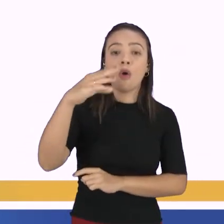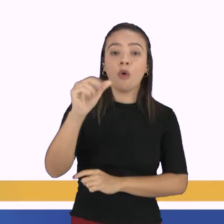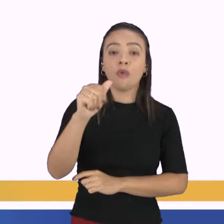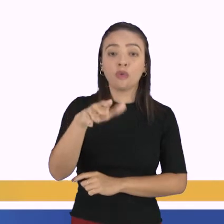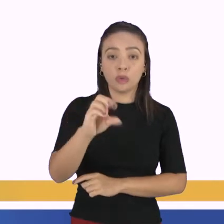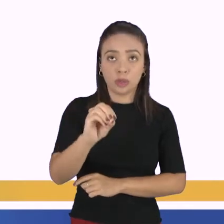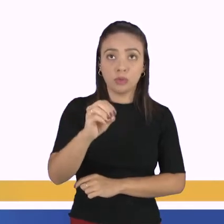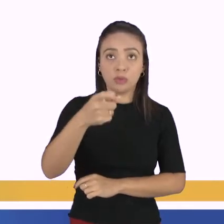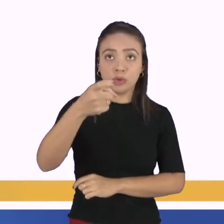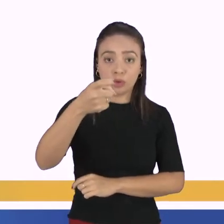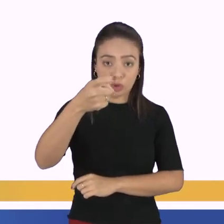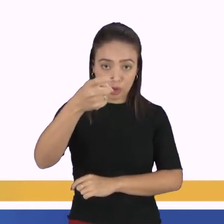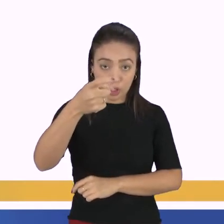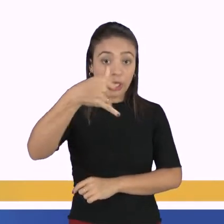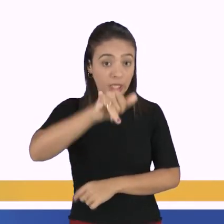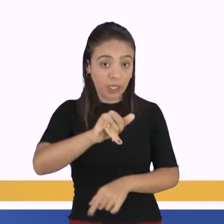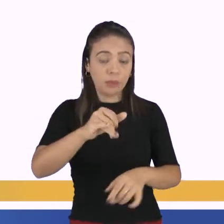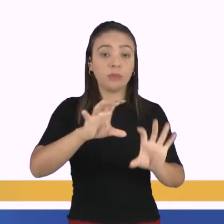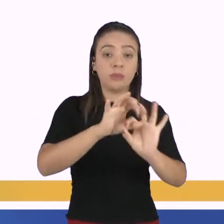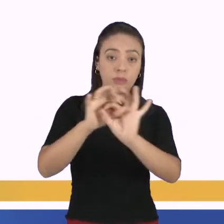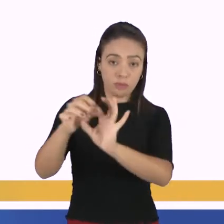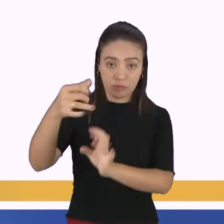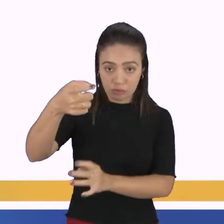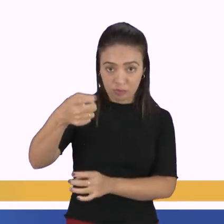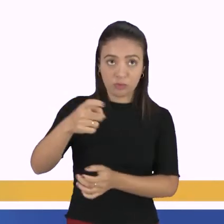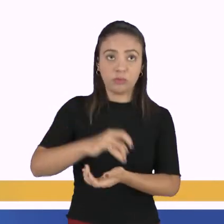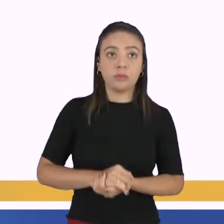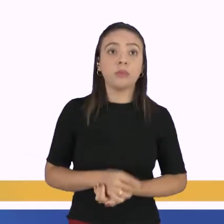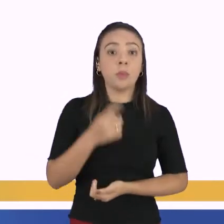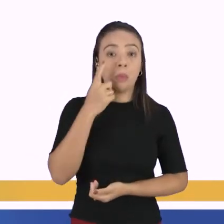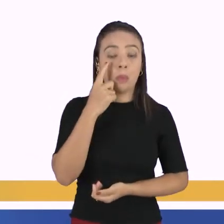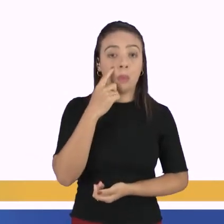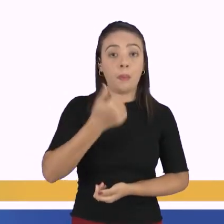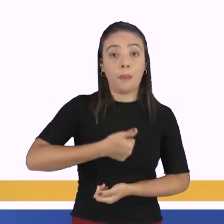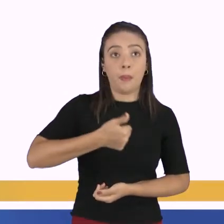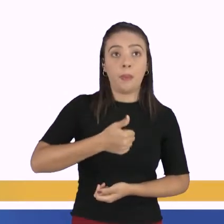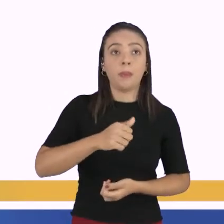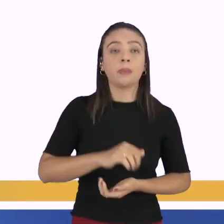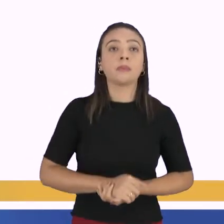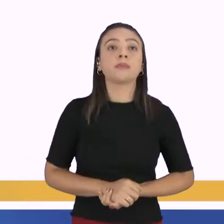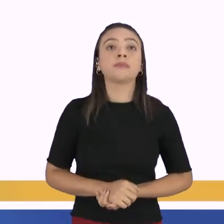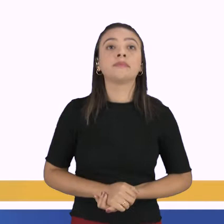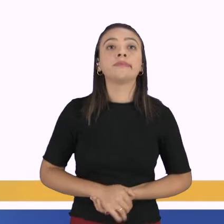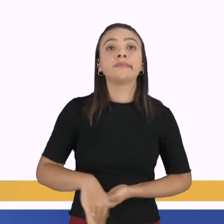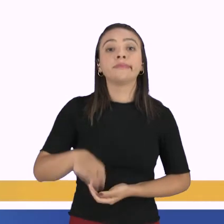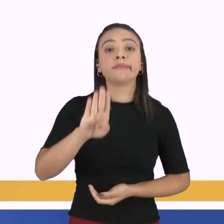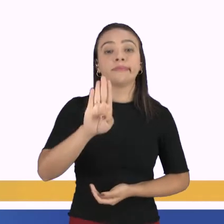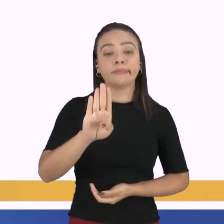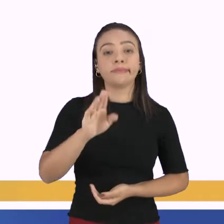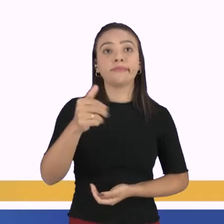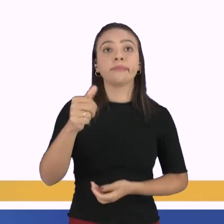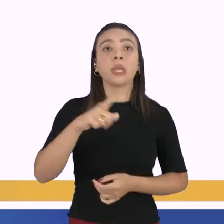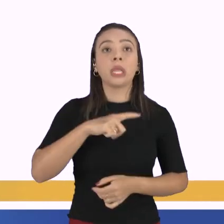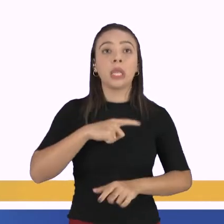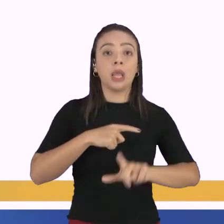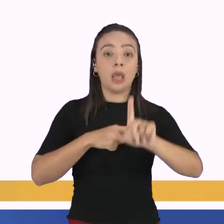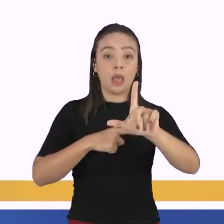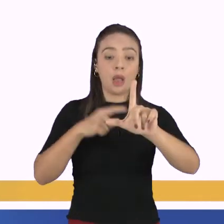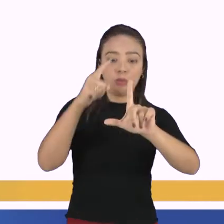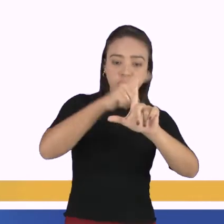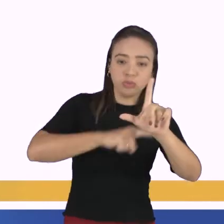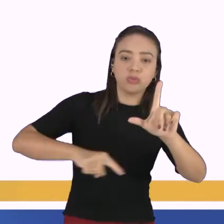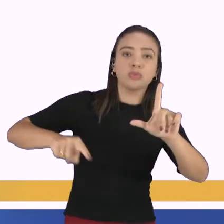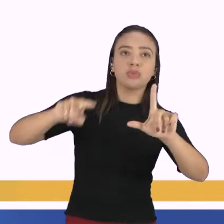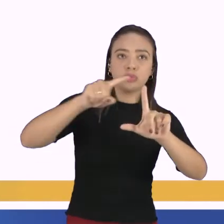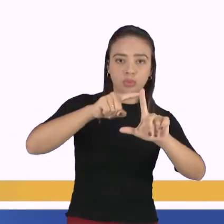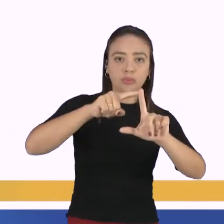em termos de x. Então aqui nós temos o primeiro gráfico, certo? Letra B, um círculozinho, o primeiro é uma